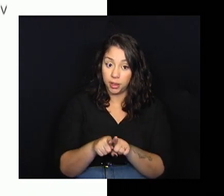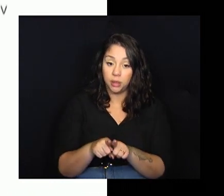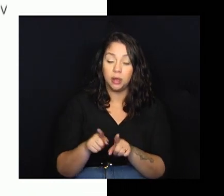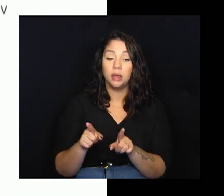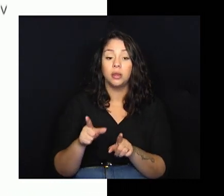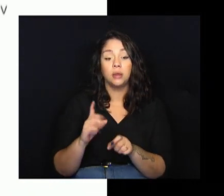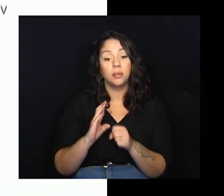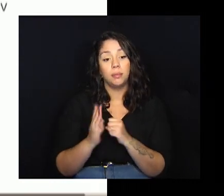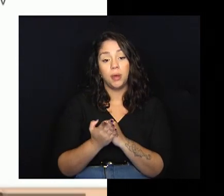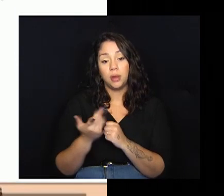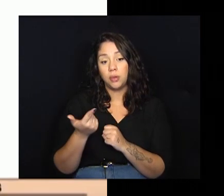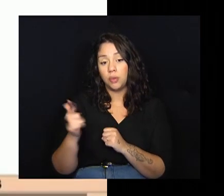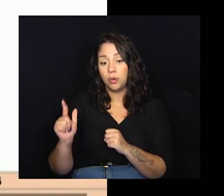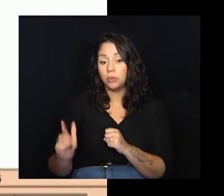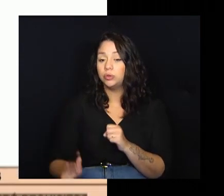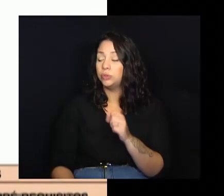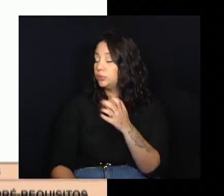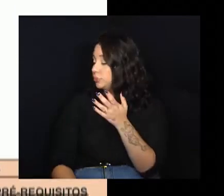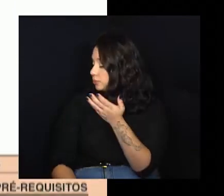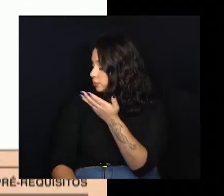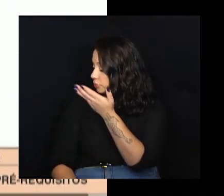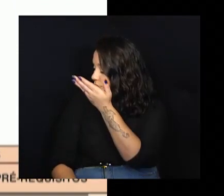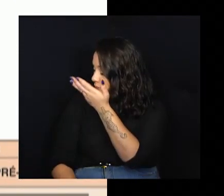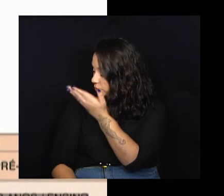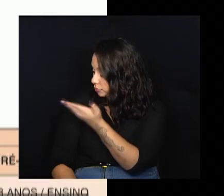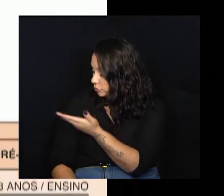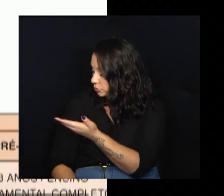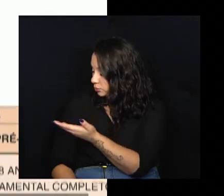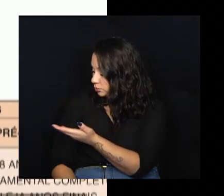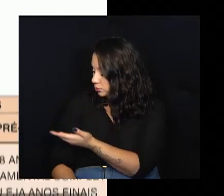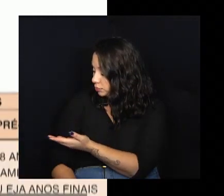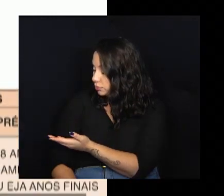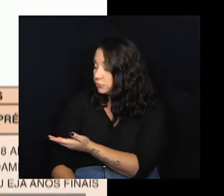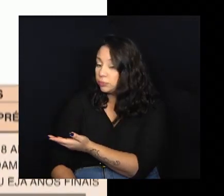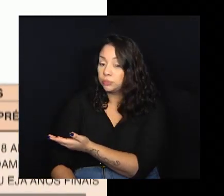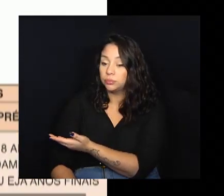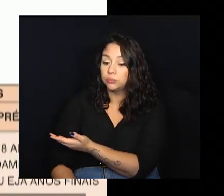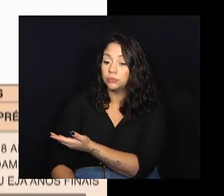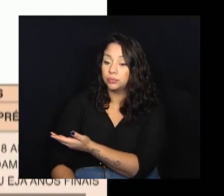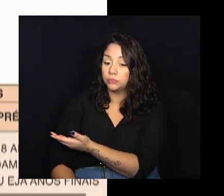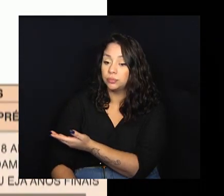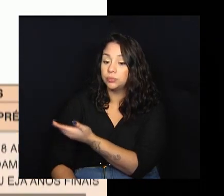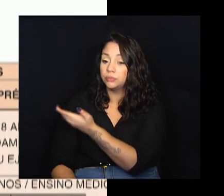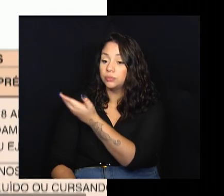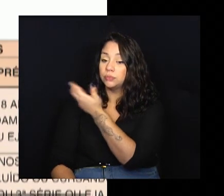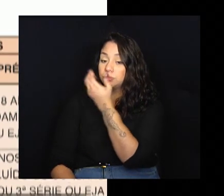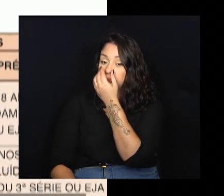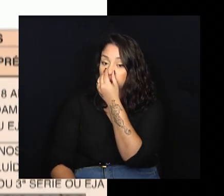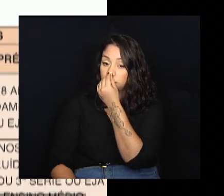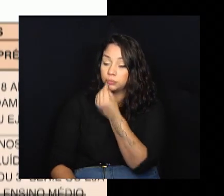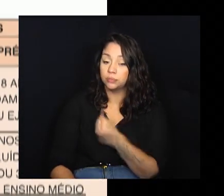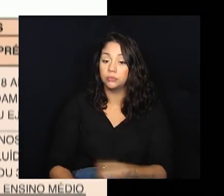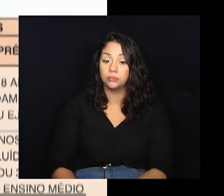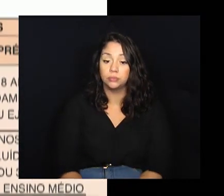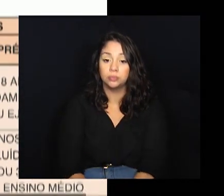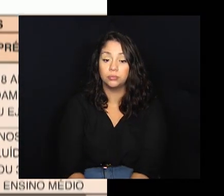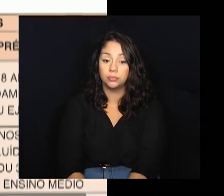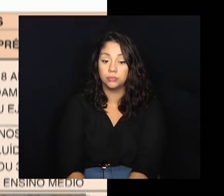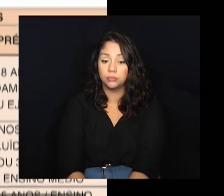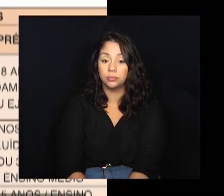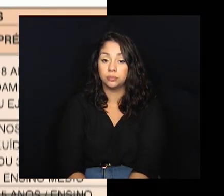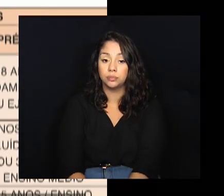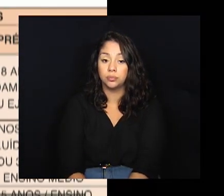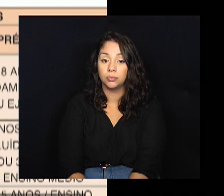Marcos a Fumec lá no Cambará que fica no deck 4 na unidade imóvel do Padre Anchieta